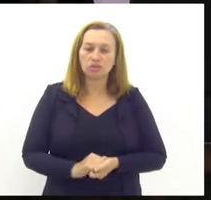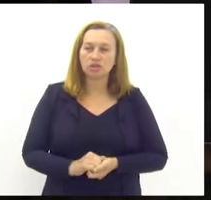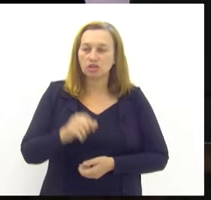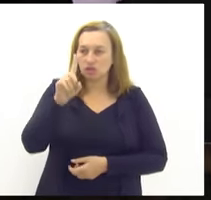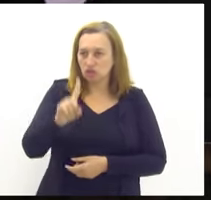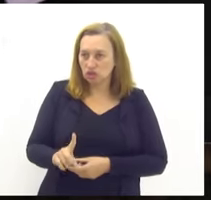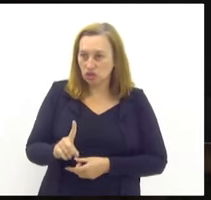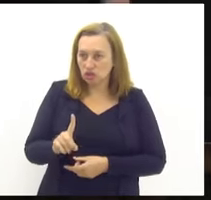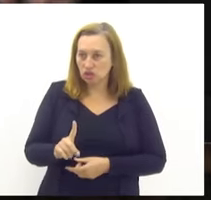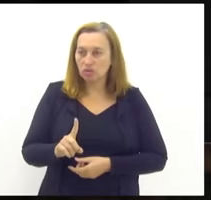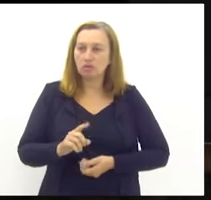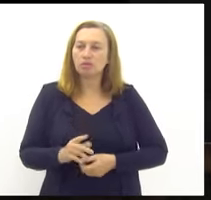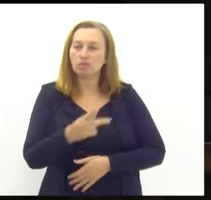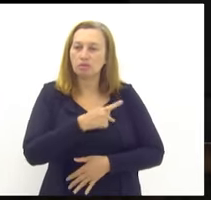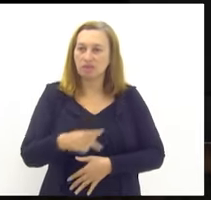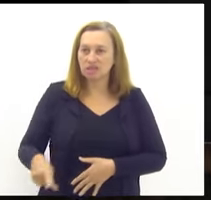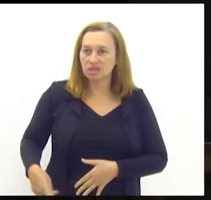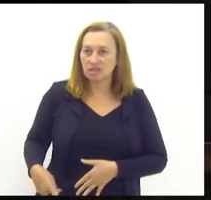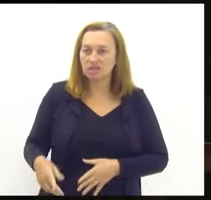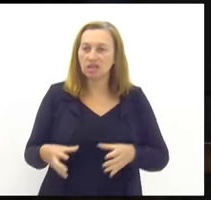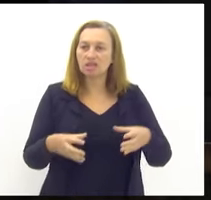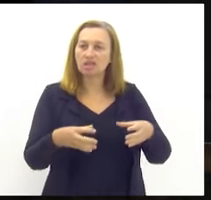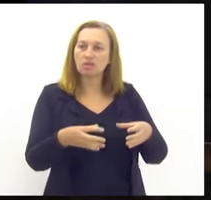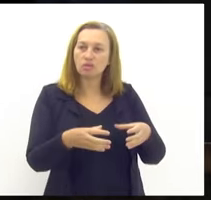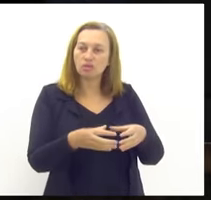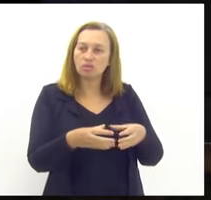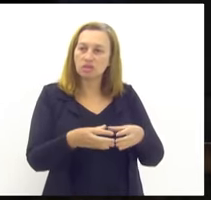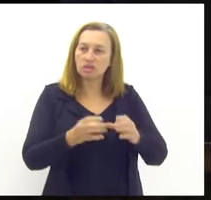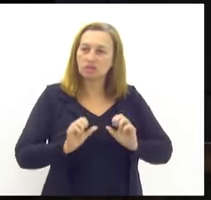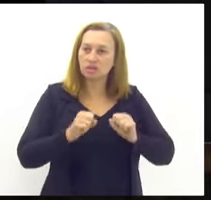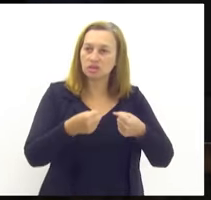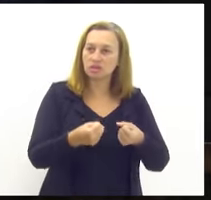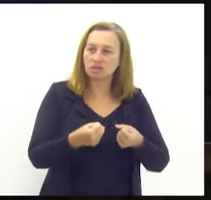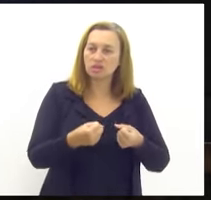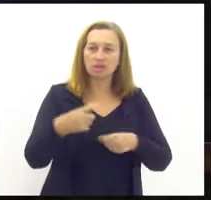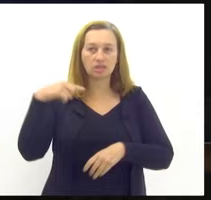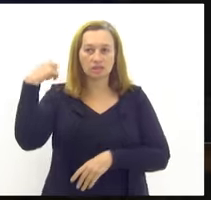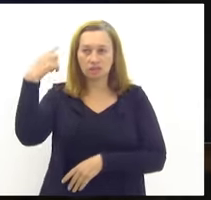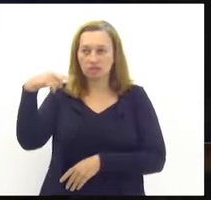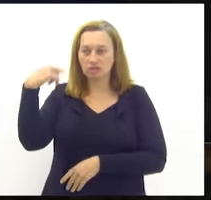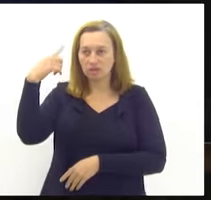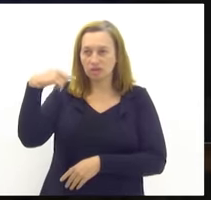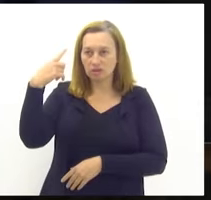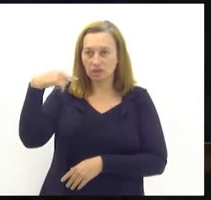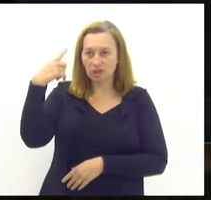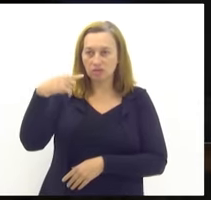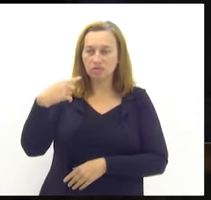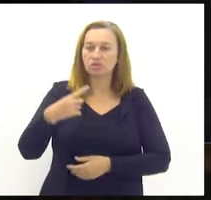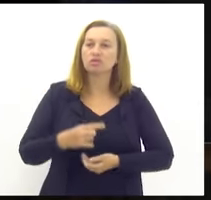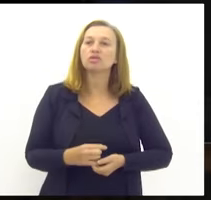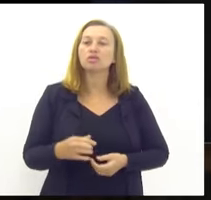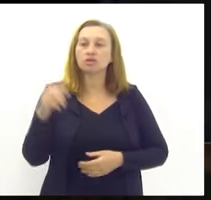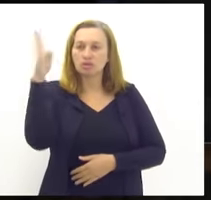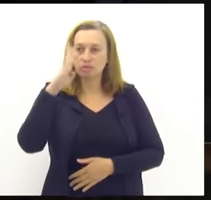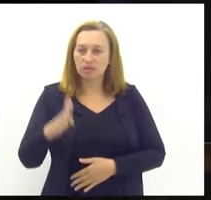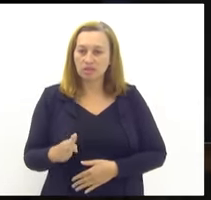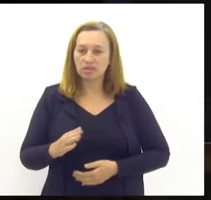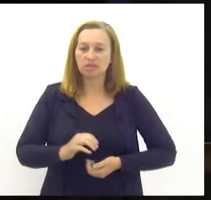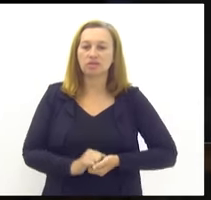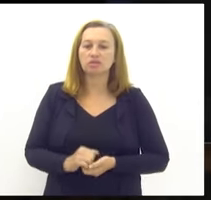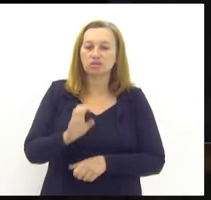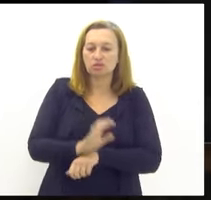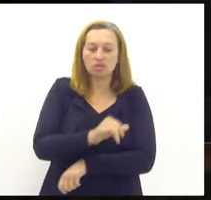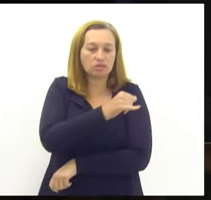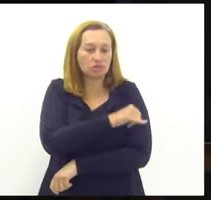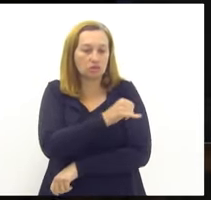tesoureiro e presidente da Comissão de defesa das prerrogativas da advocacia da Ordem dos Advogados do Brasil Seccional do Estado do